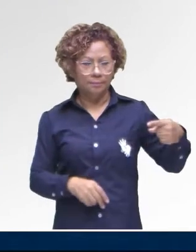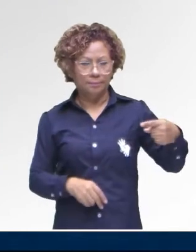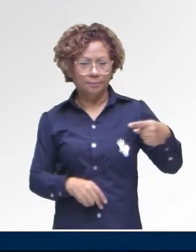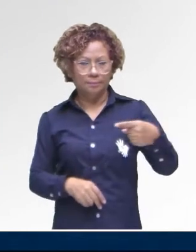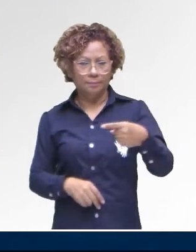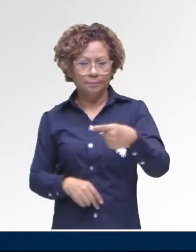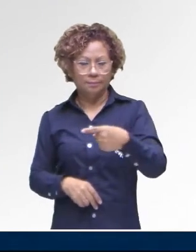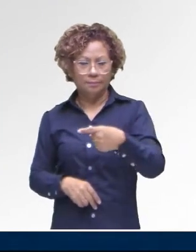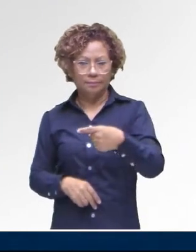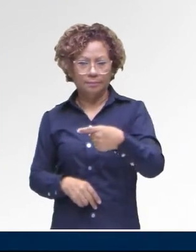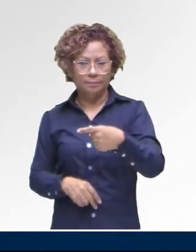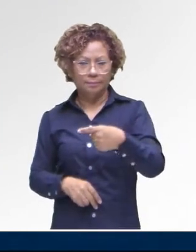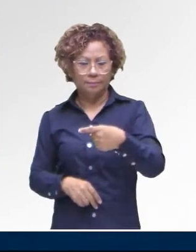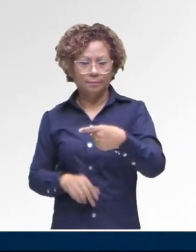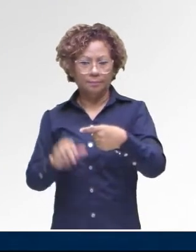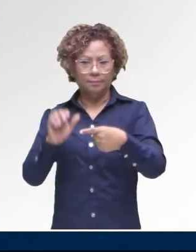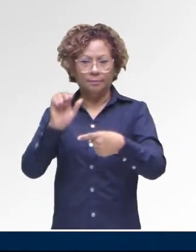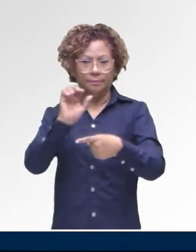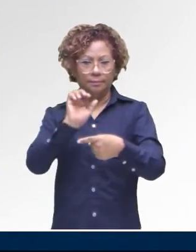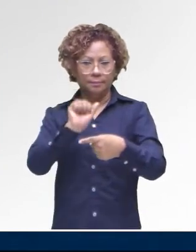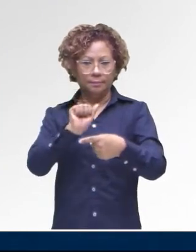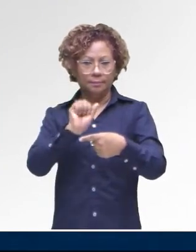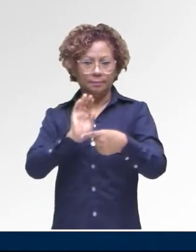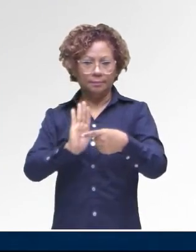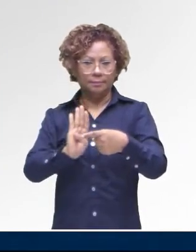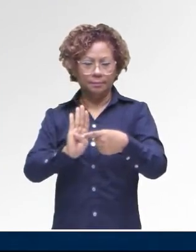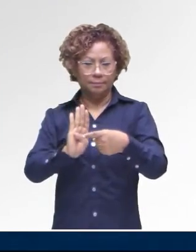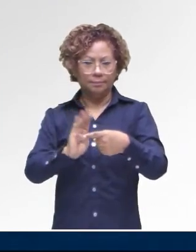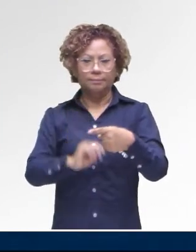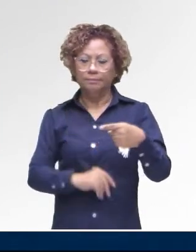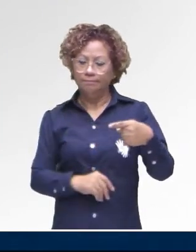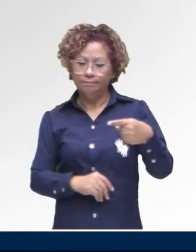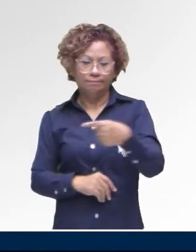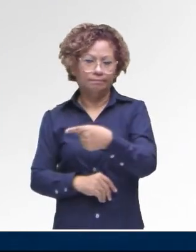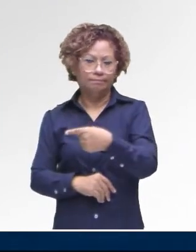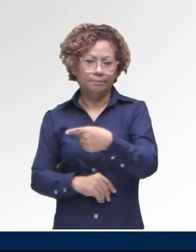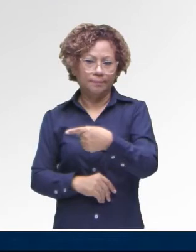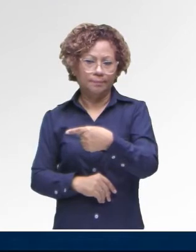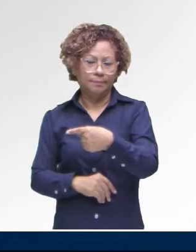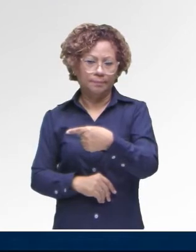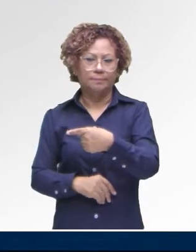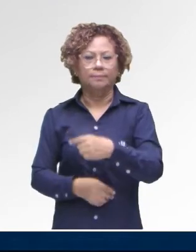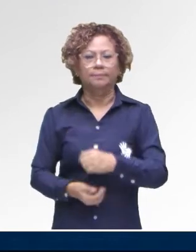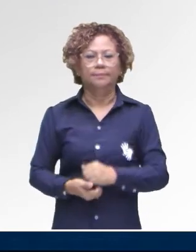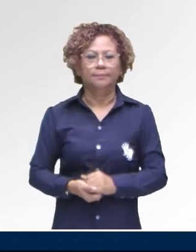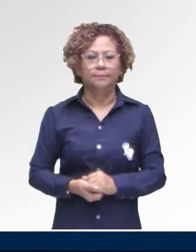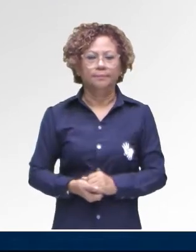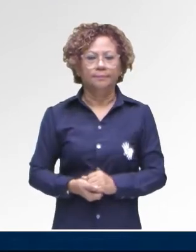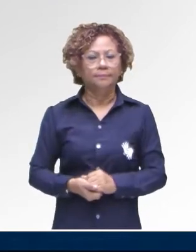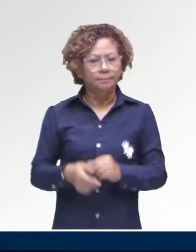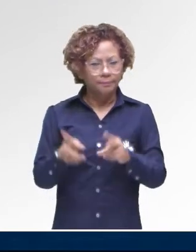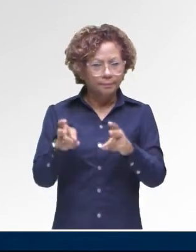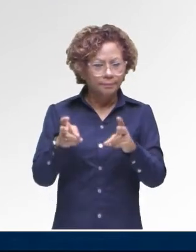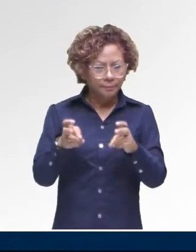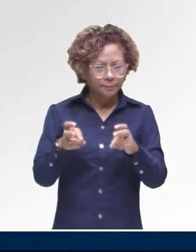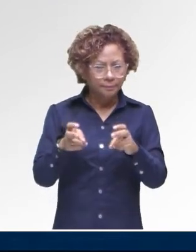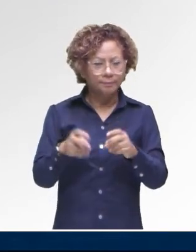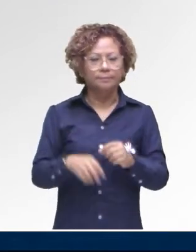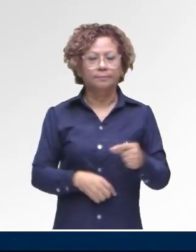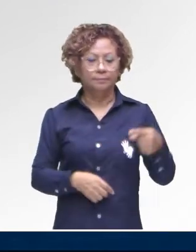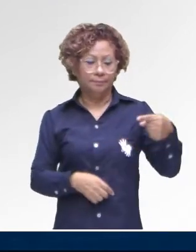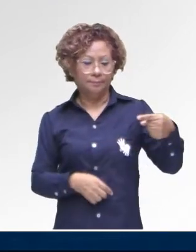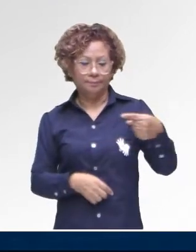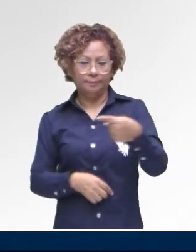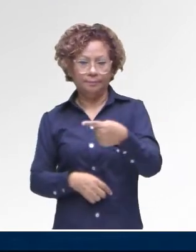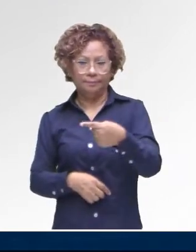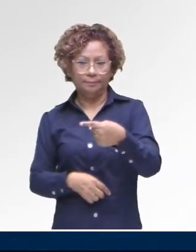Ó, AB e uma flechinha em cima, né? Vejam que a seta ela está indicada só para